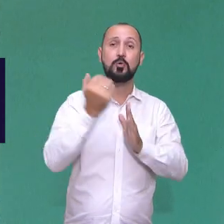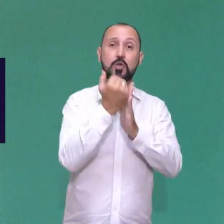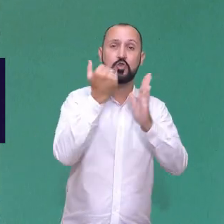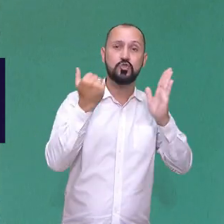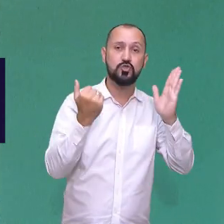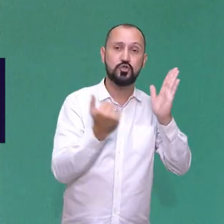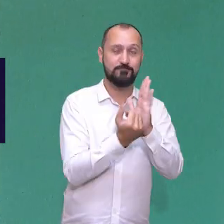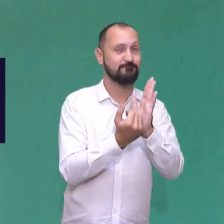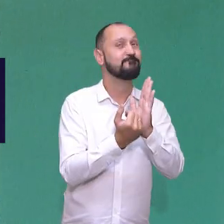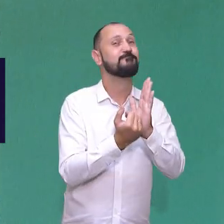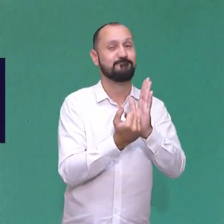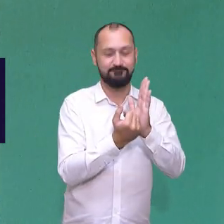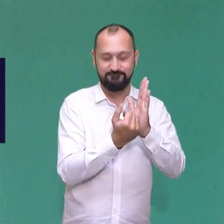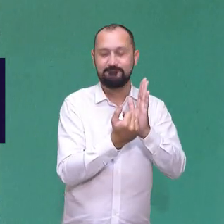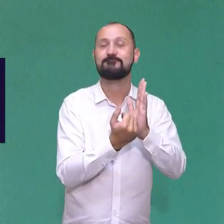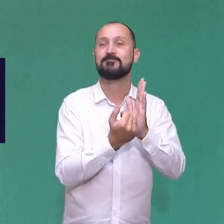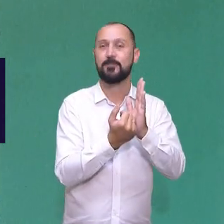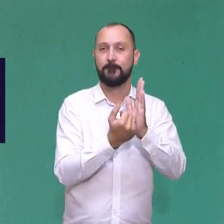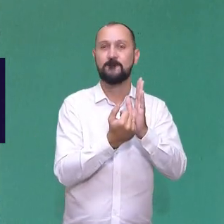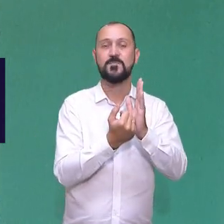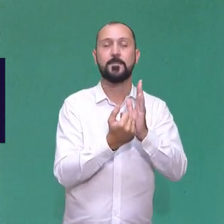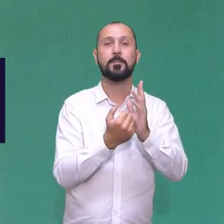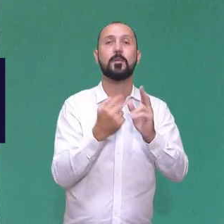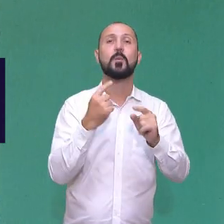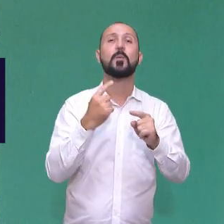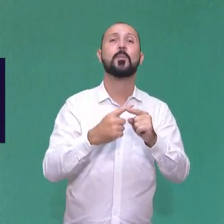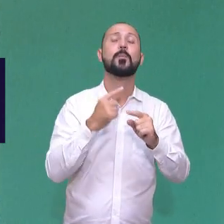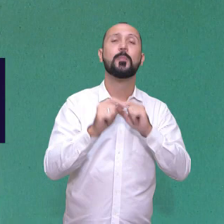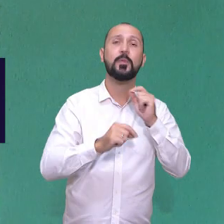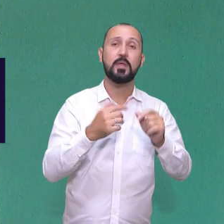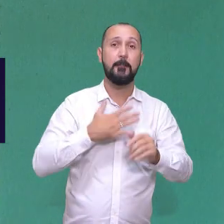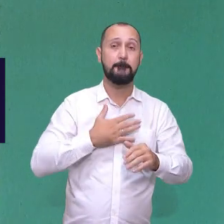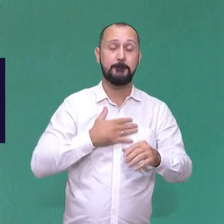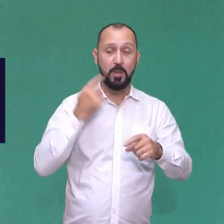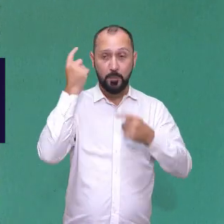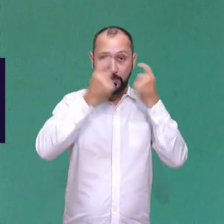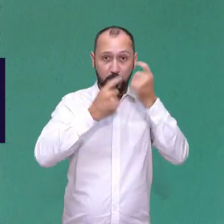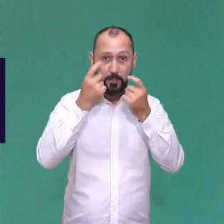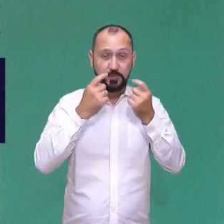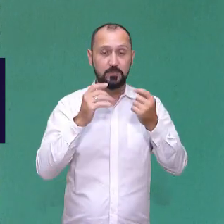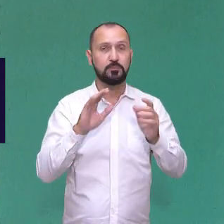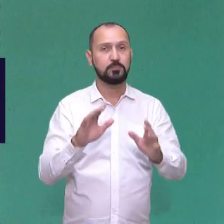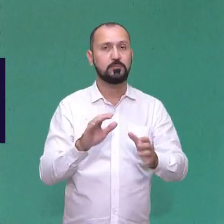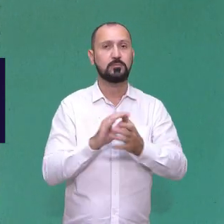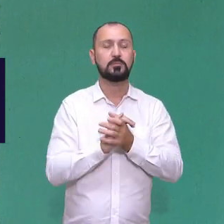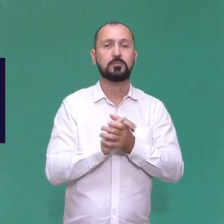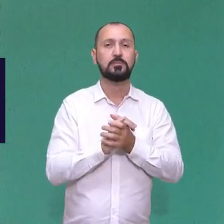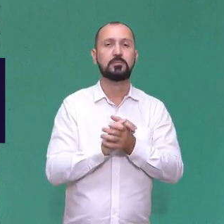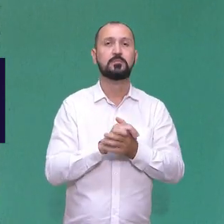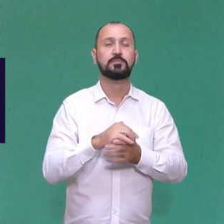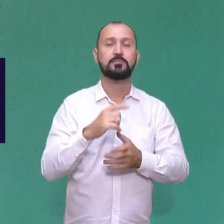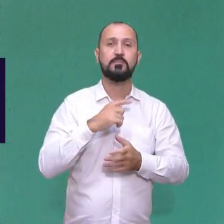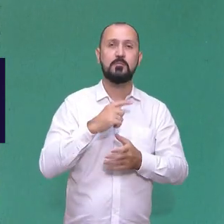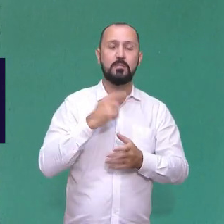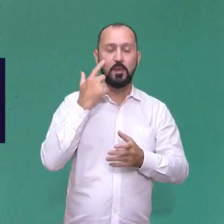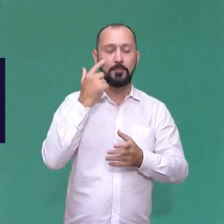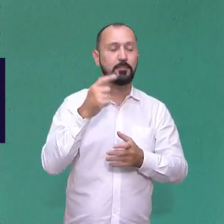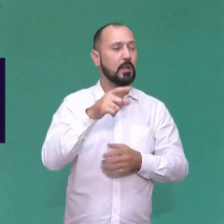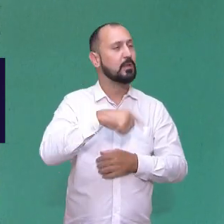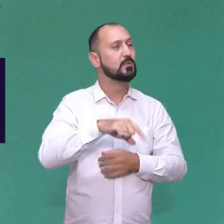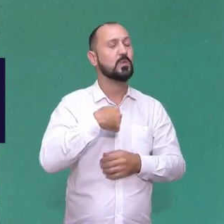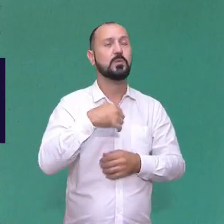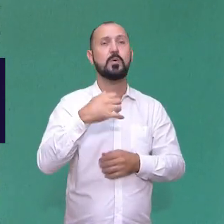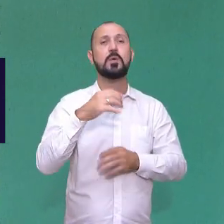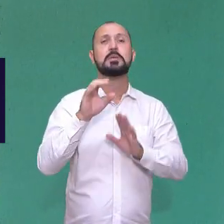incentivada com diminuição de imposto, por exemplo. Então, assim, porque a minha preocupação, Janaína,